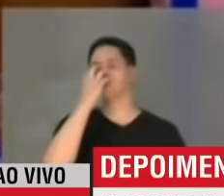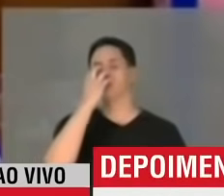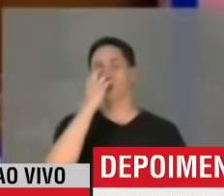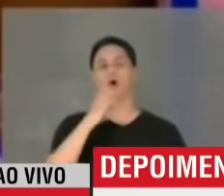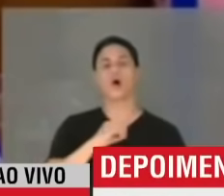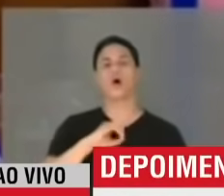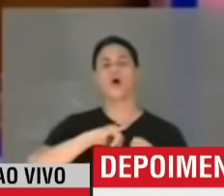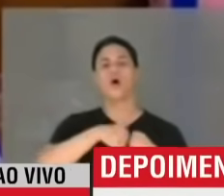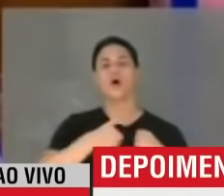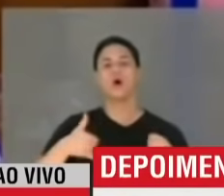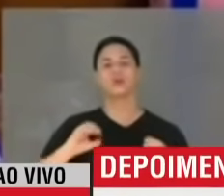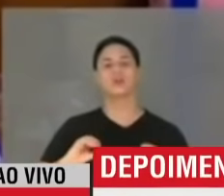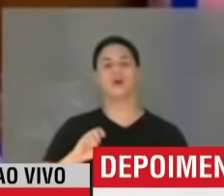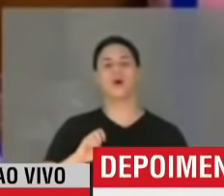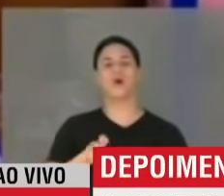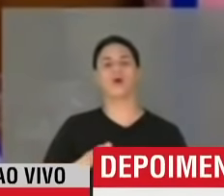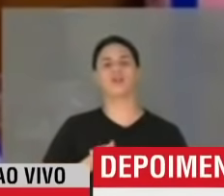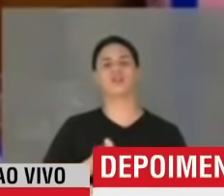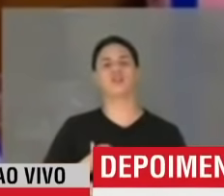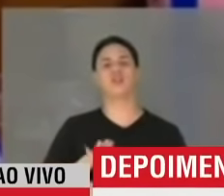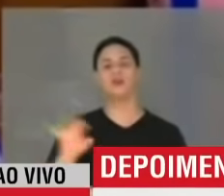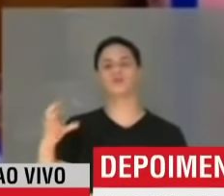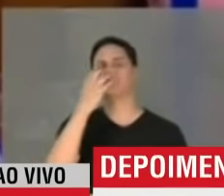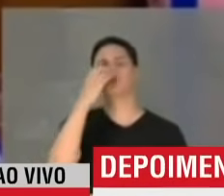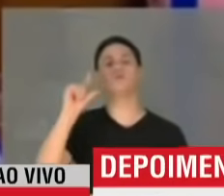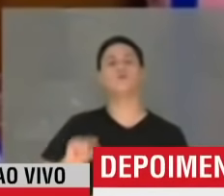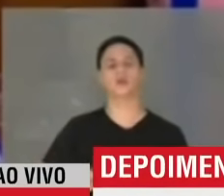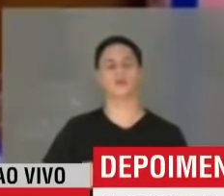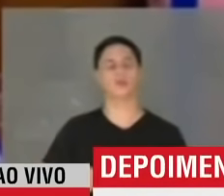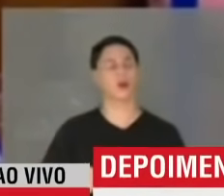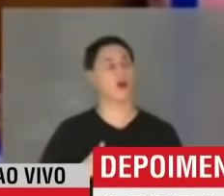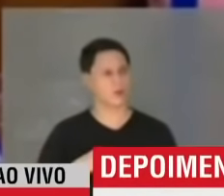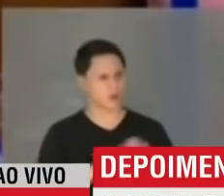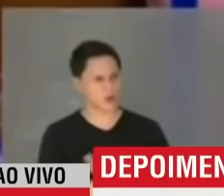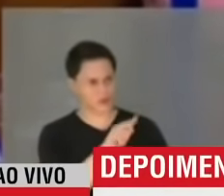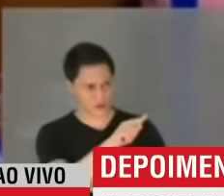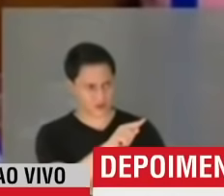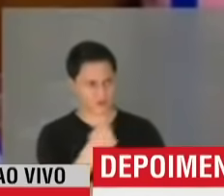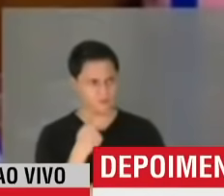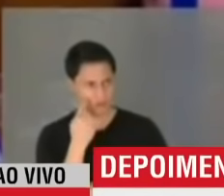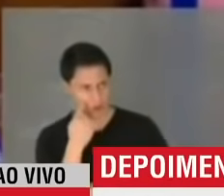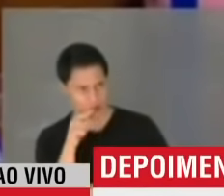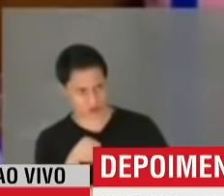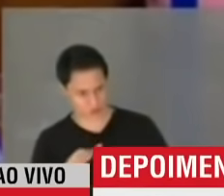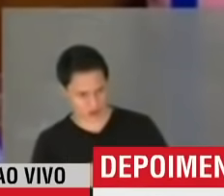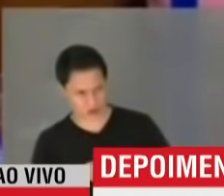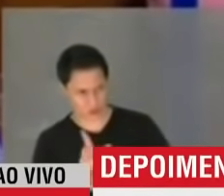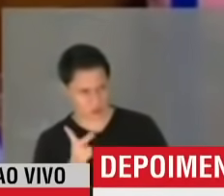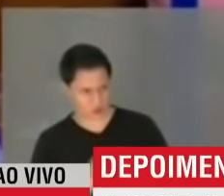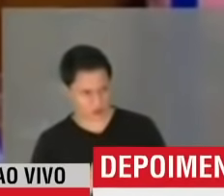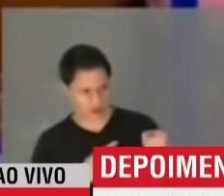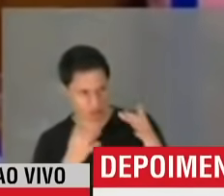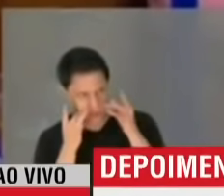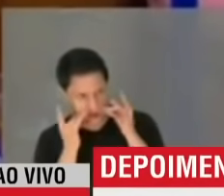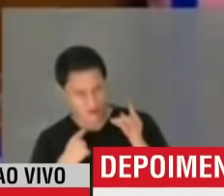UTI. Eu pergunto se o senhor teve em algum momento contato com essa situação, com essa orientação, presenciou ou